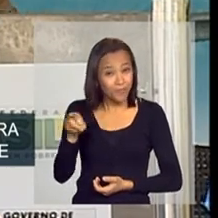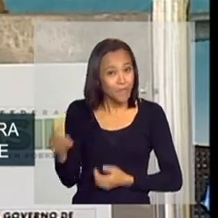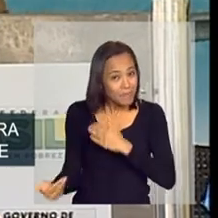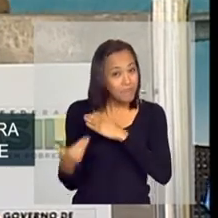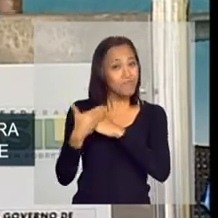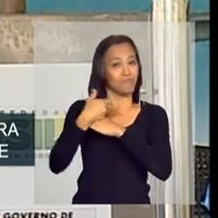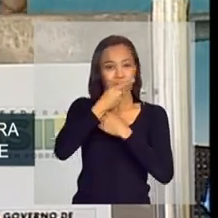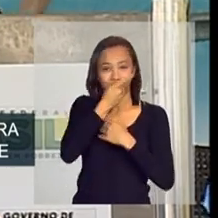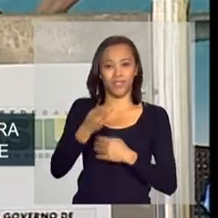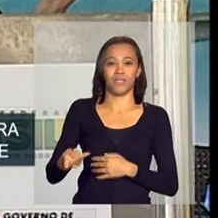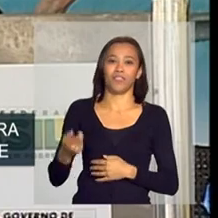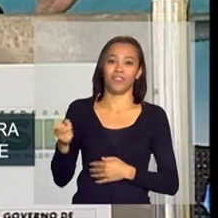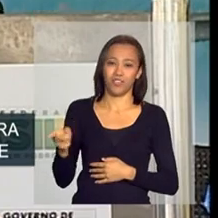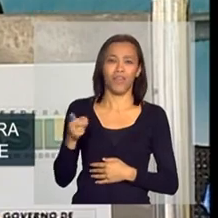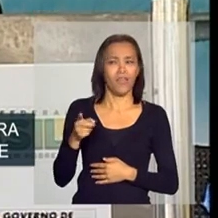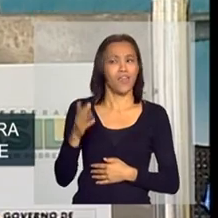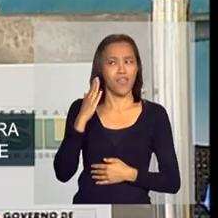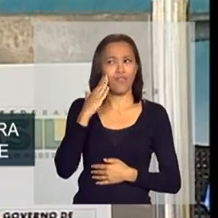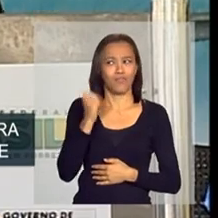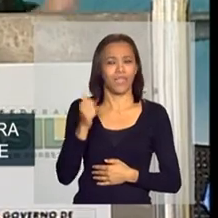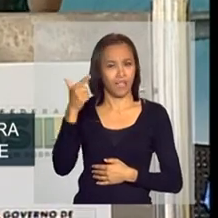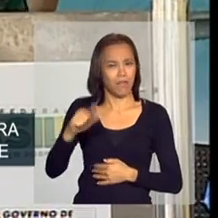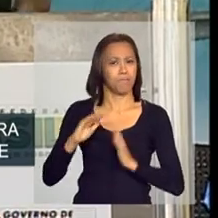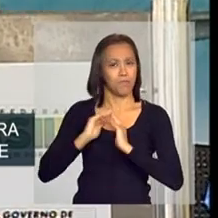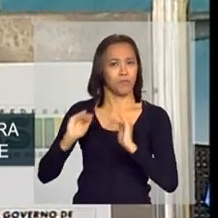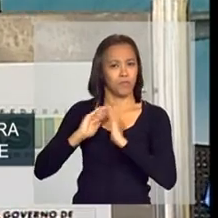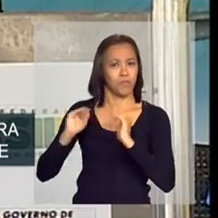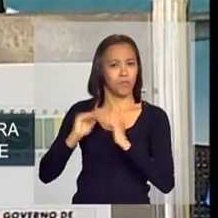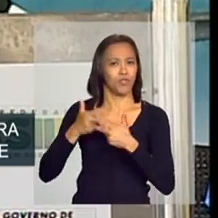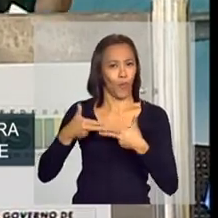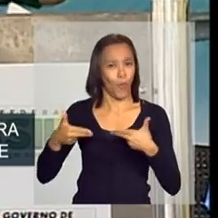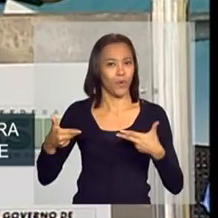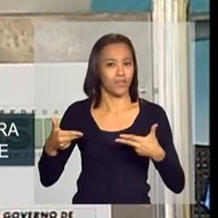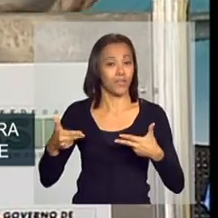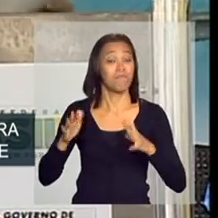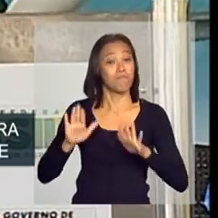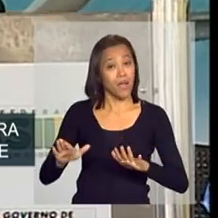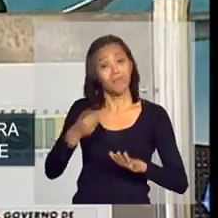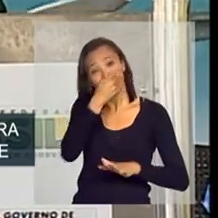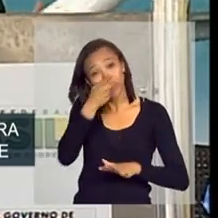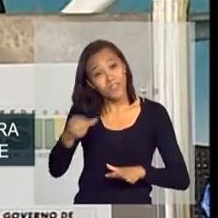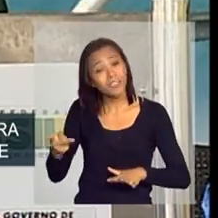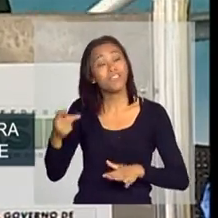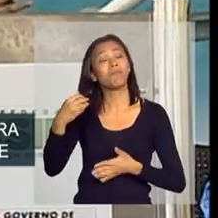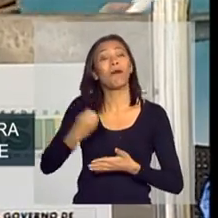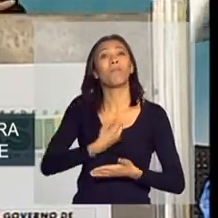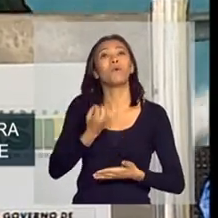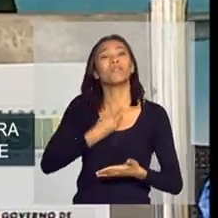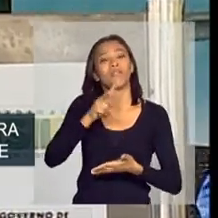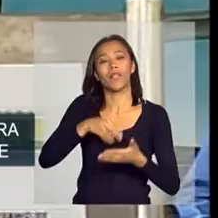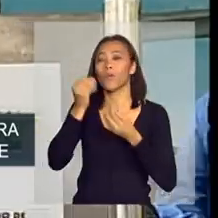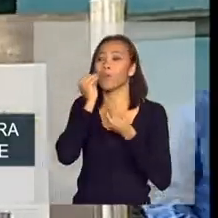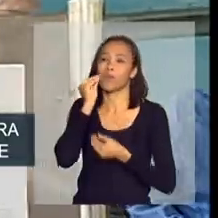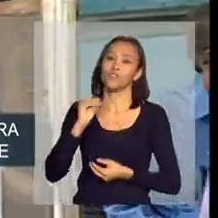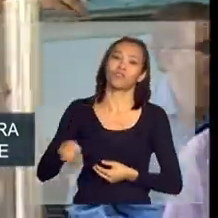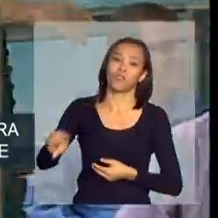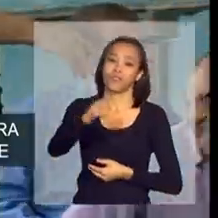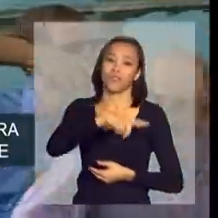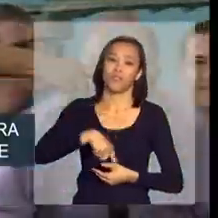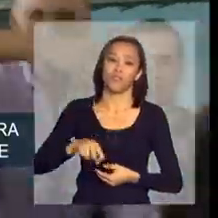visite. Eu sei que ele vai pedir mais coisa, mas também me visite para me ler poesia. Um beijo para vocês.